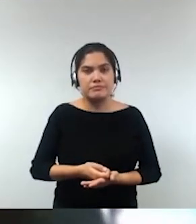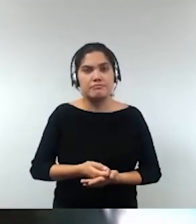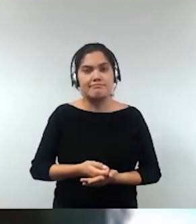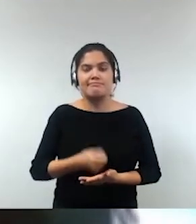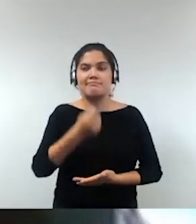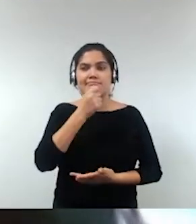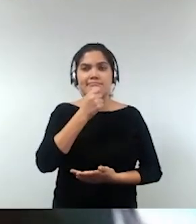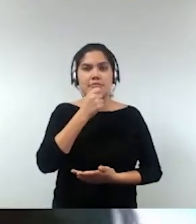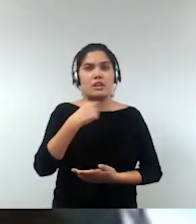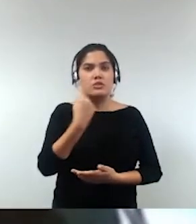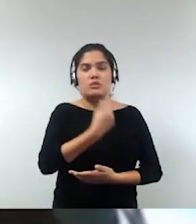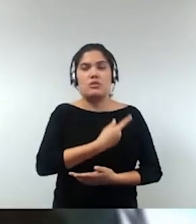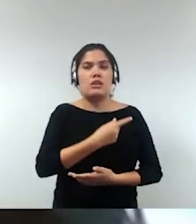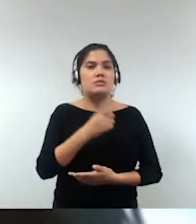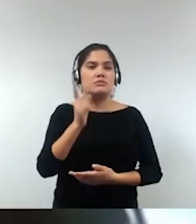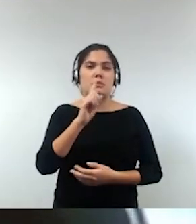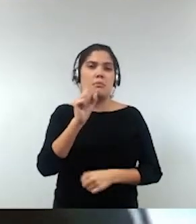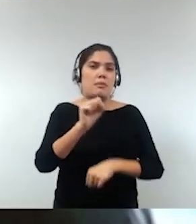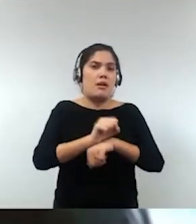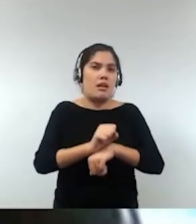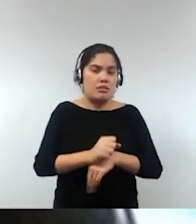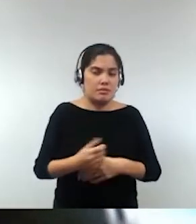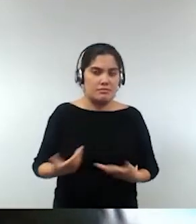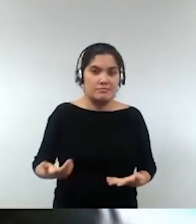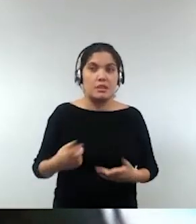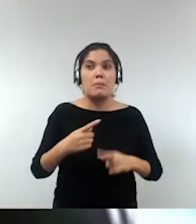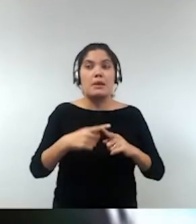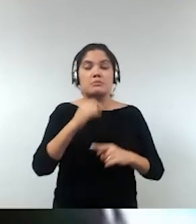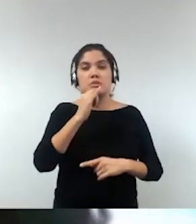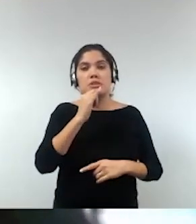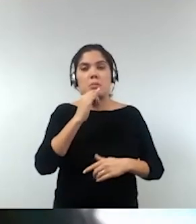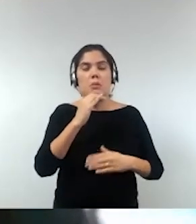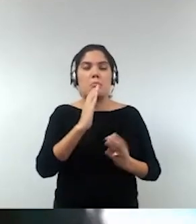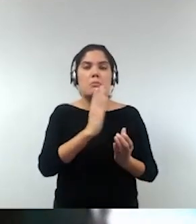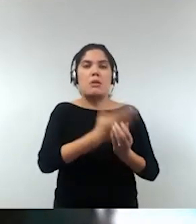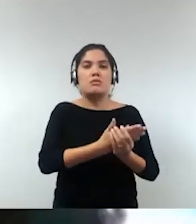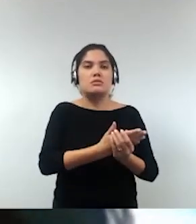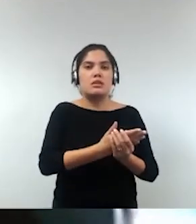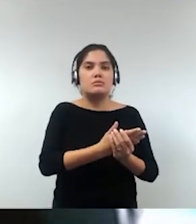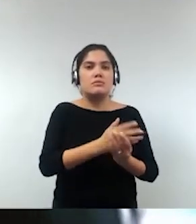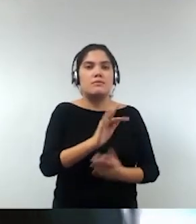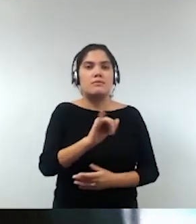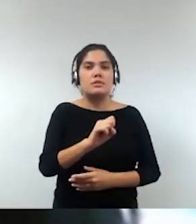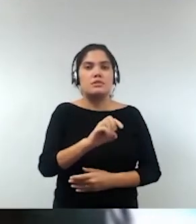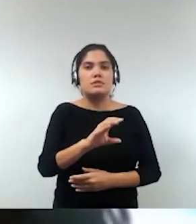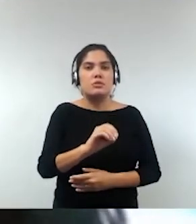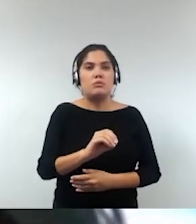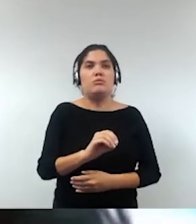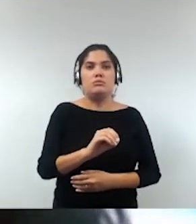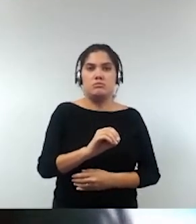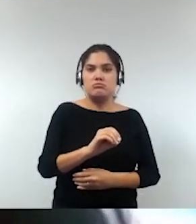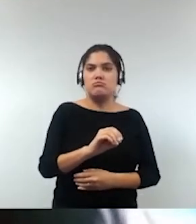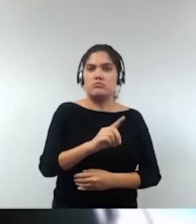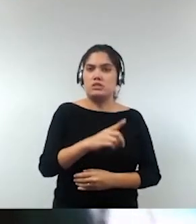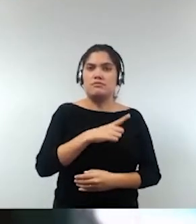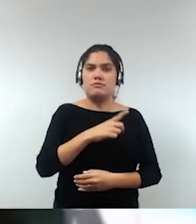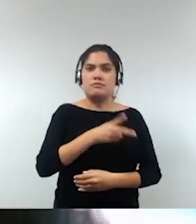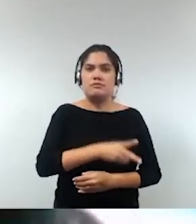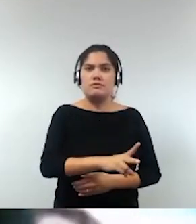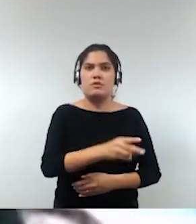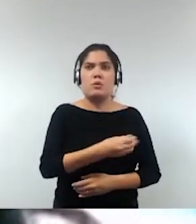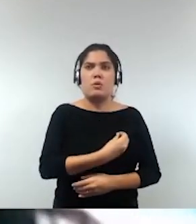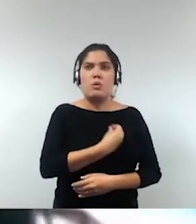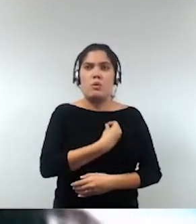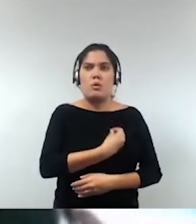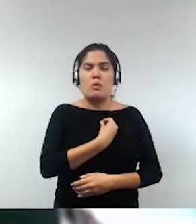isso, a justiça não está parada, né? Vamos dizer assim. Mas, por exemplo, um processo físico, quem tem processo físico ficou,